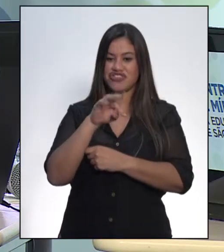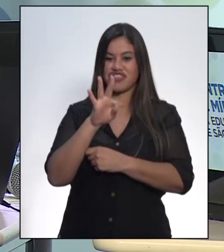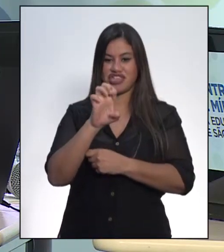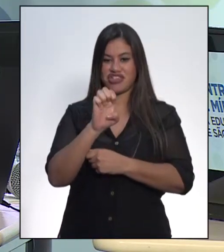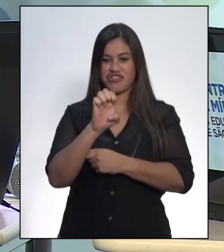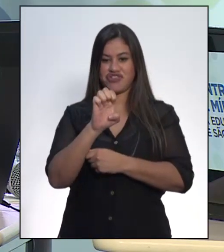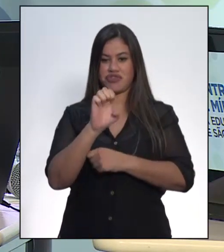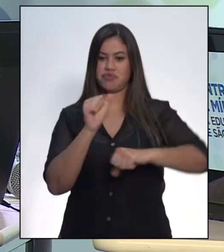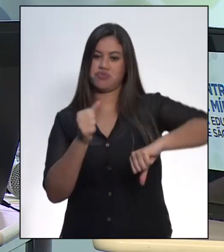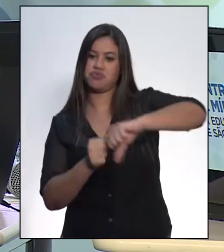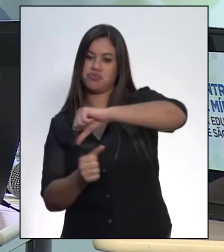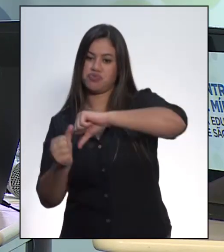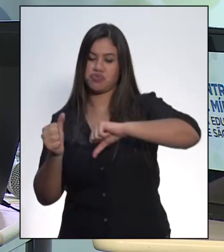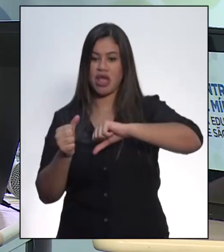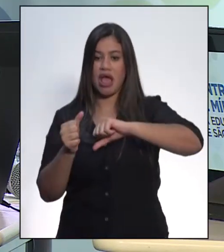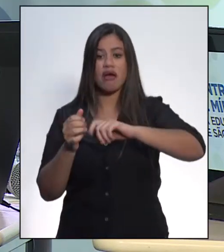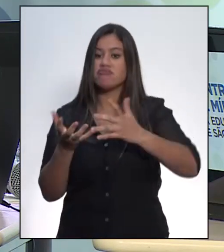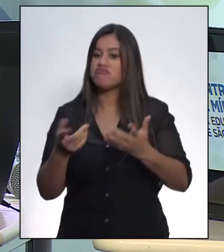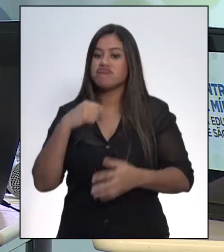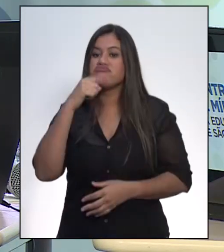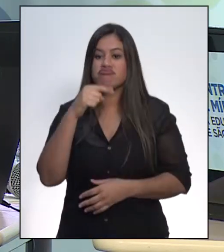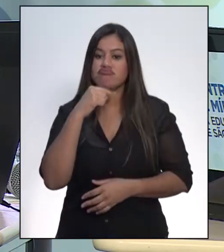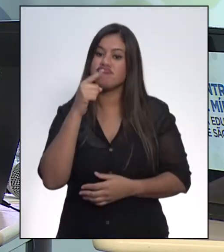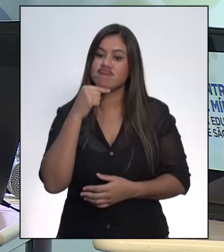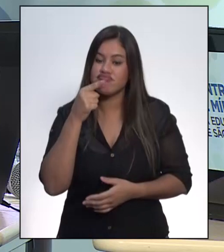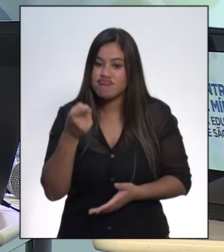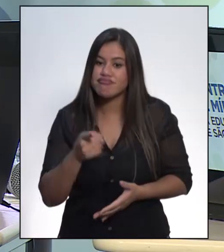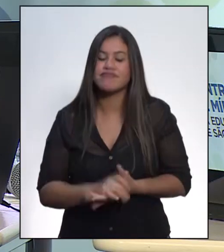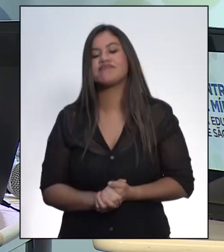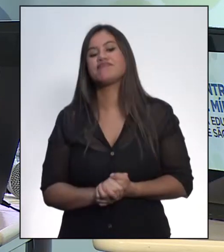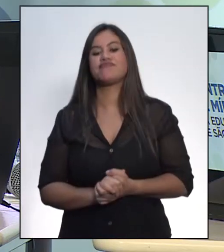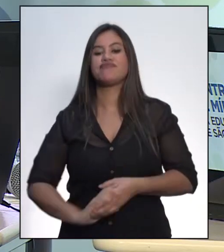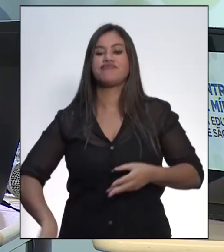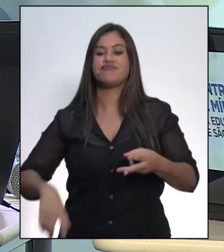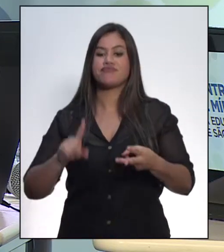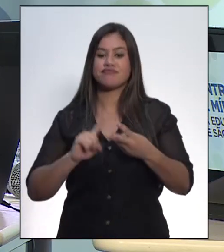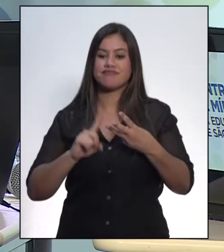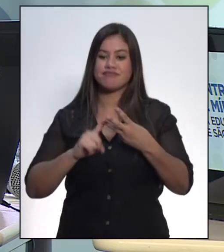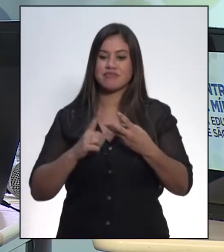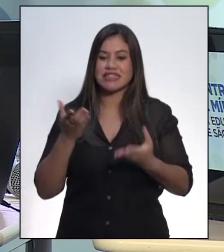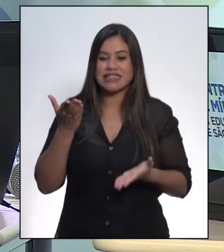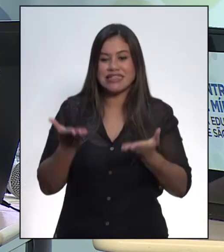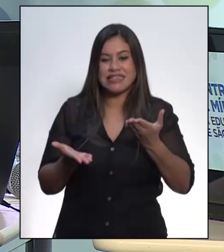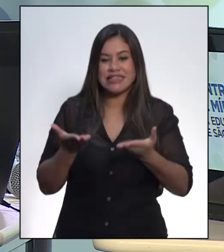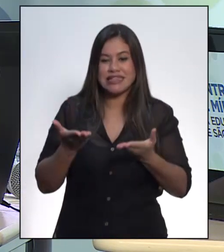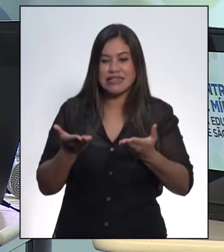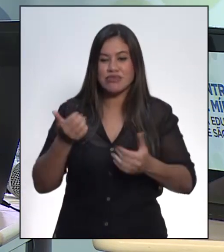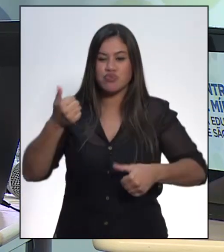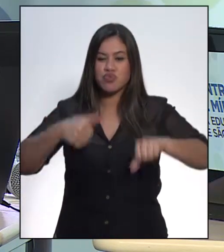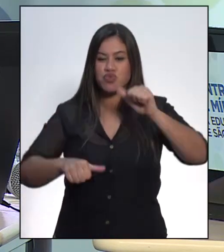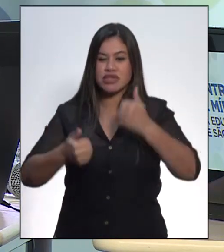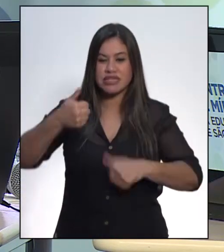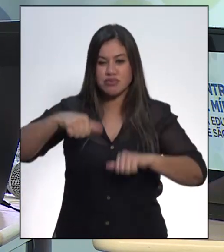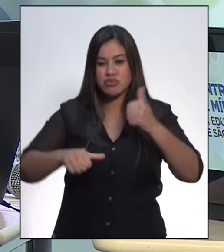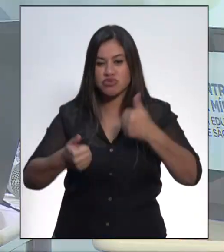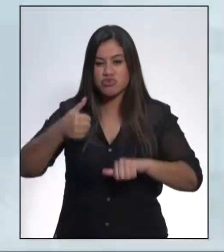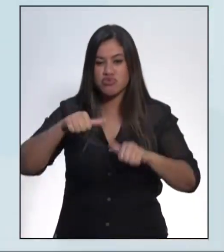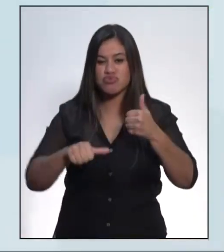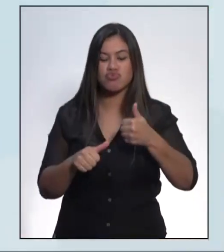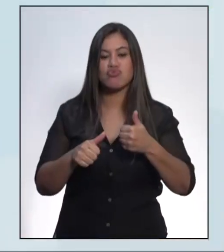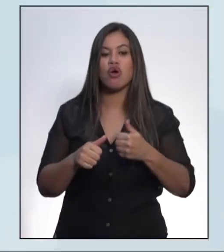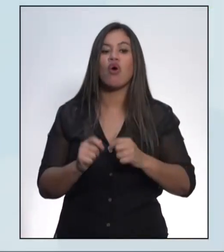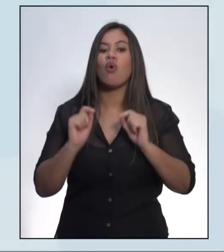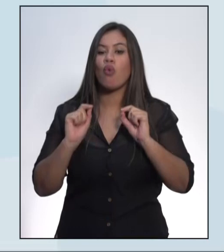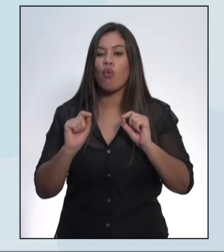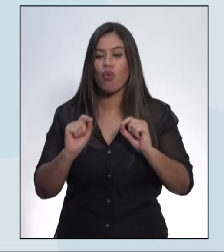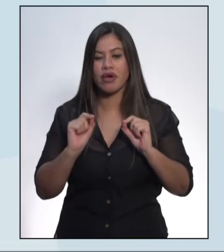que não se completa. Vimos também a parte do equilíbrio químico. O que é esse equilíbrio químico?